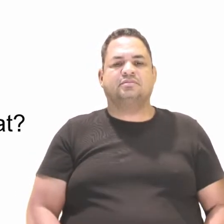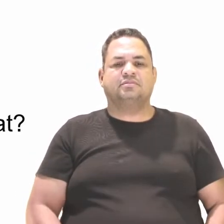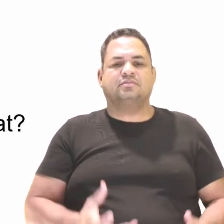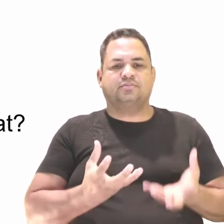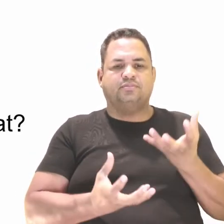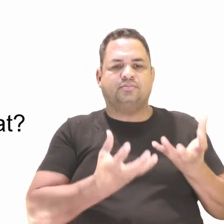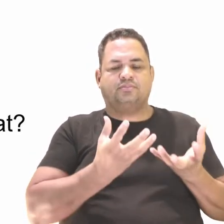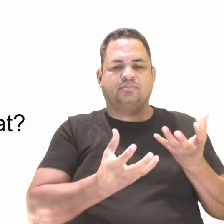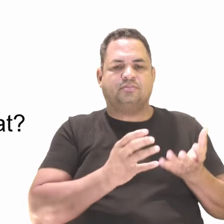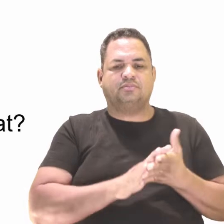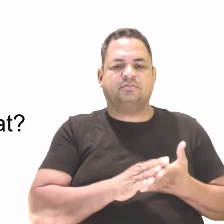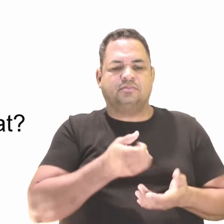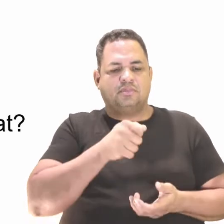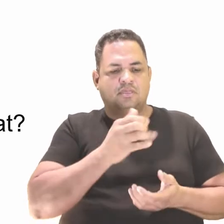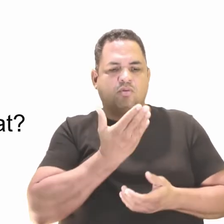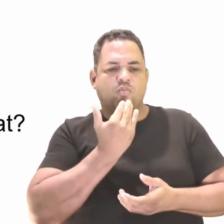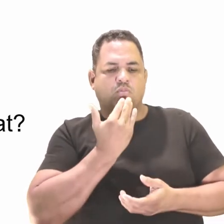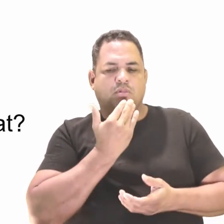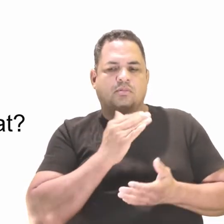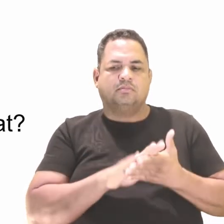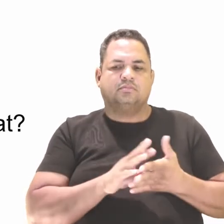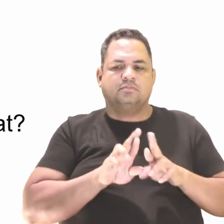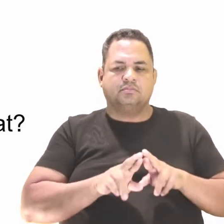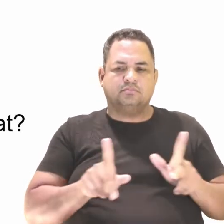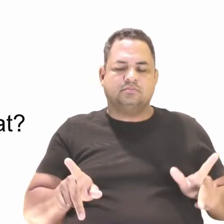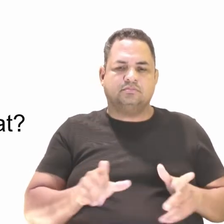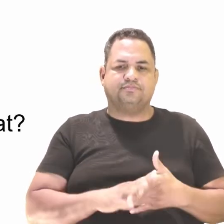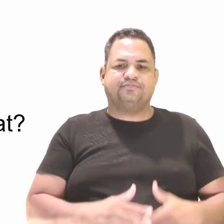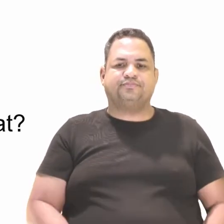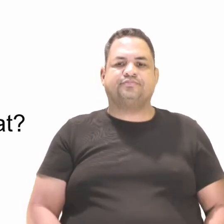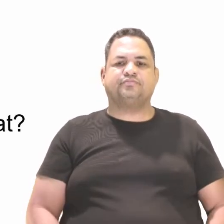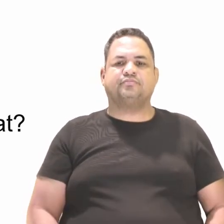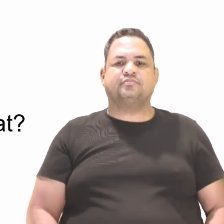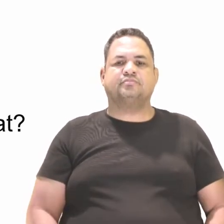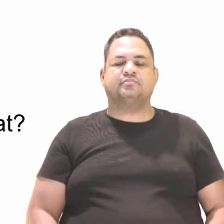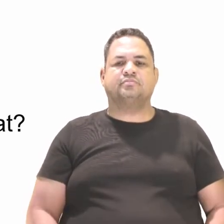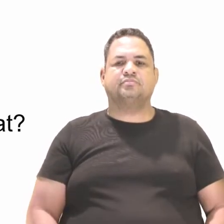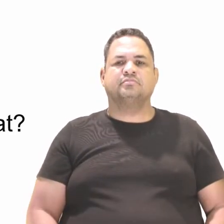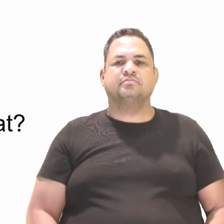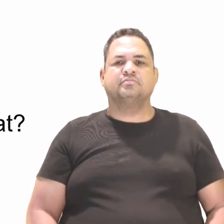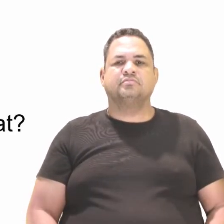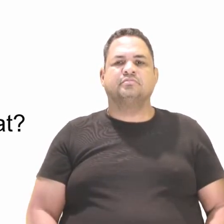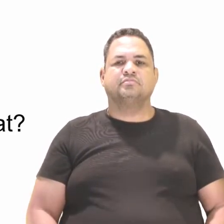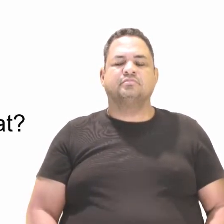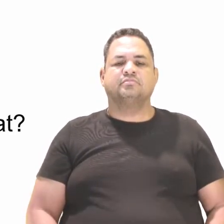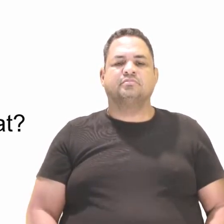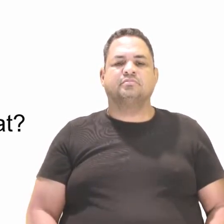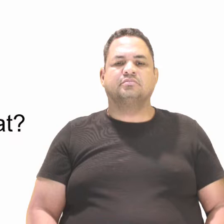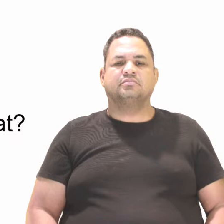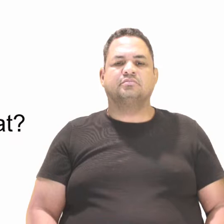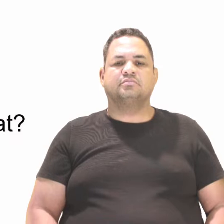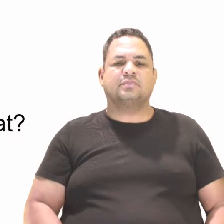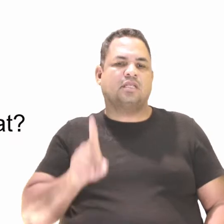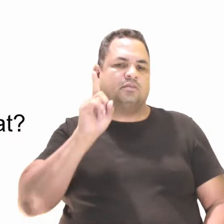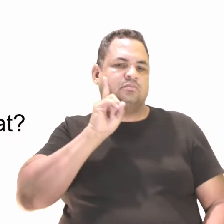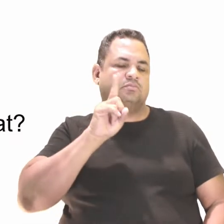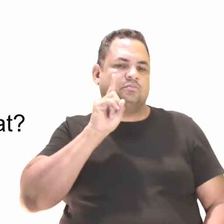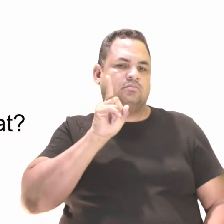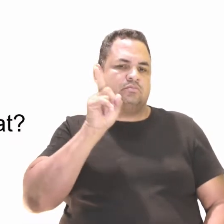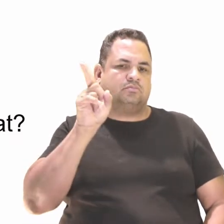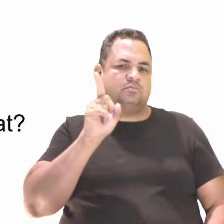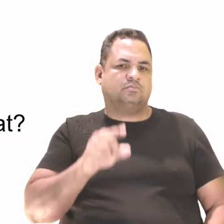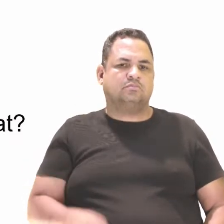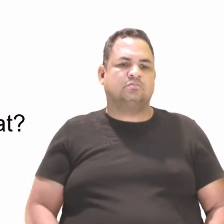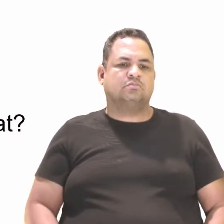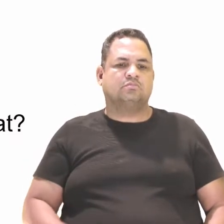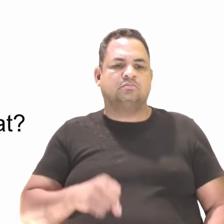acostumados. O churrasco é bem diferente, né? Em outros países. Aqui falando, vamos supor, falando dos Estados Unidos. E aí, a